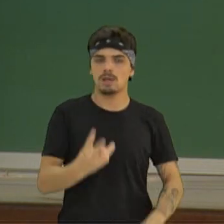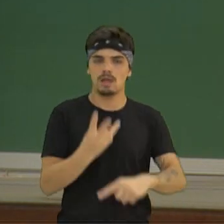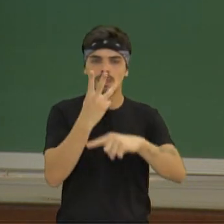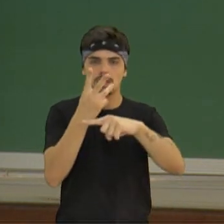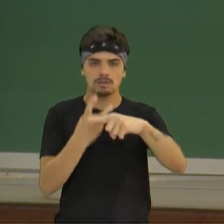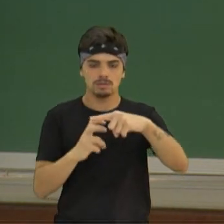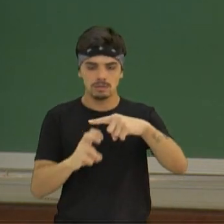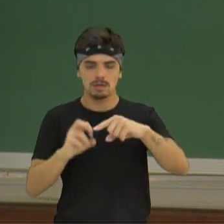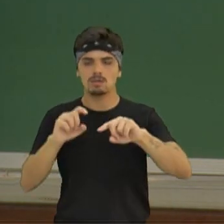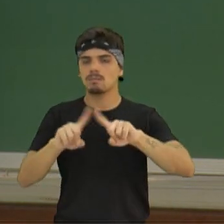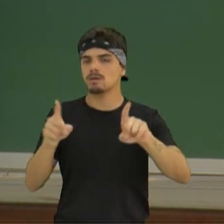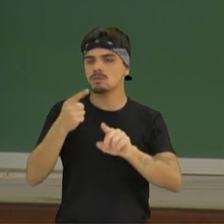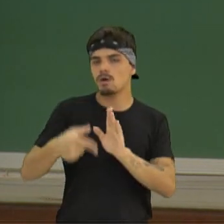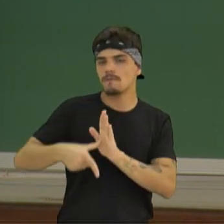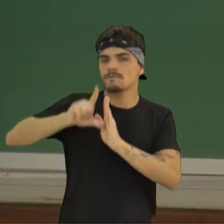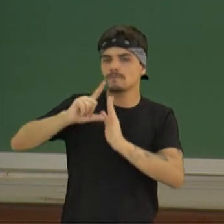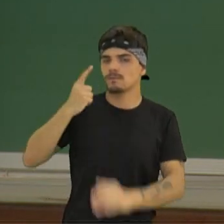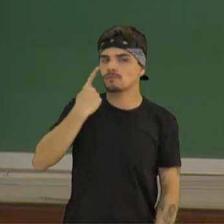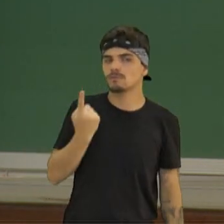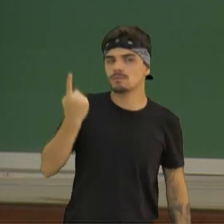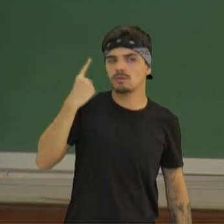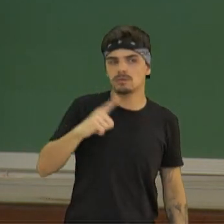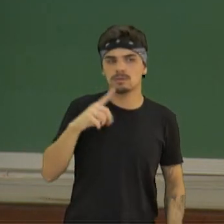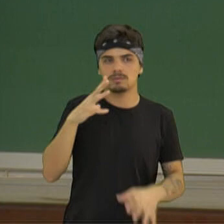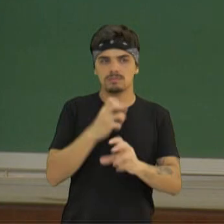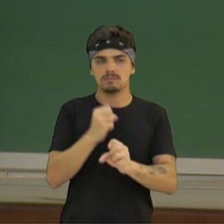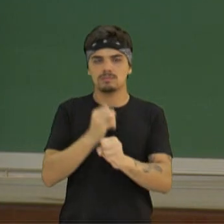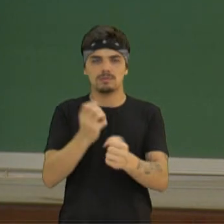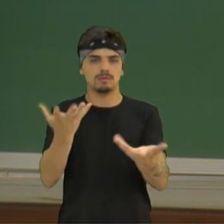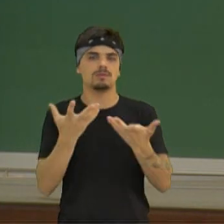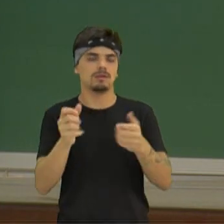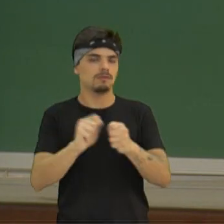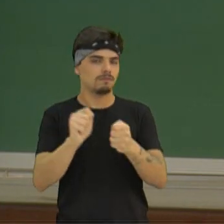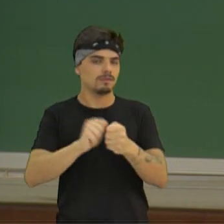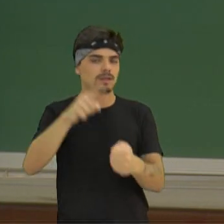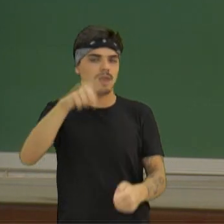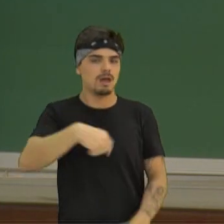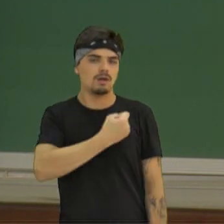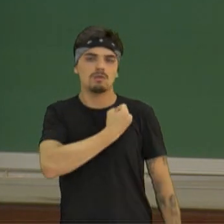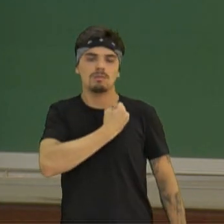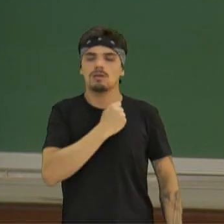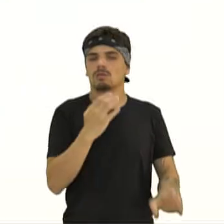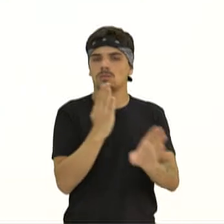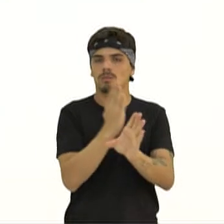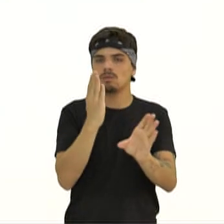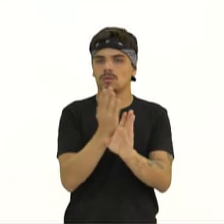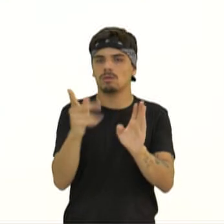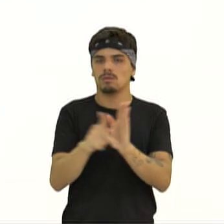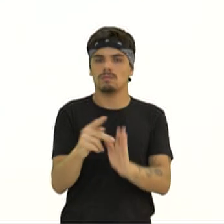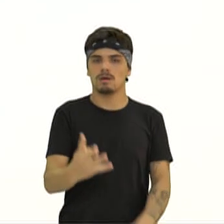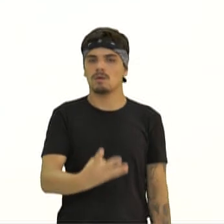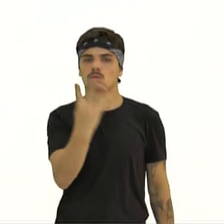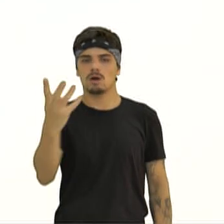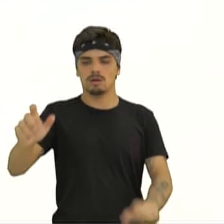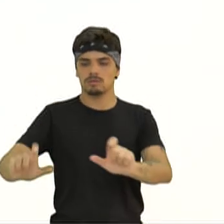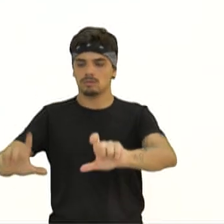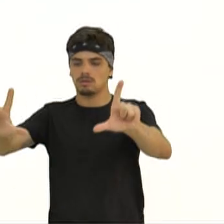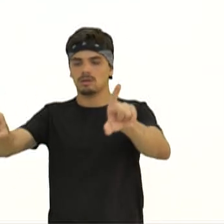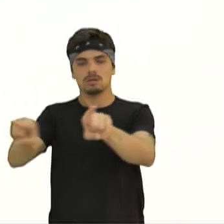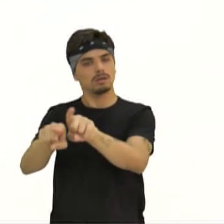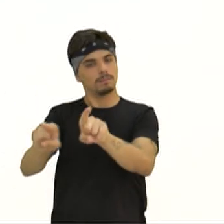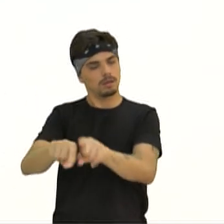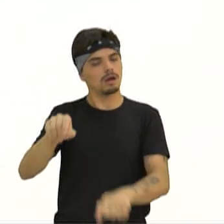aí, vamos voltar. E esse cálculo que eu quero fazer é um número que está localizado no quarto quadrante. No